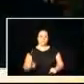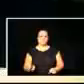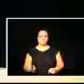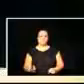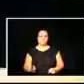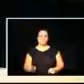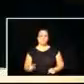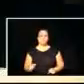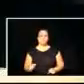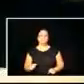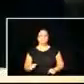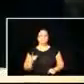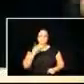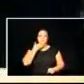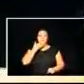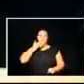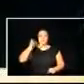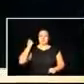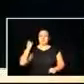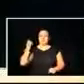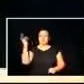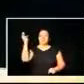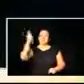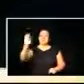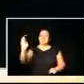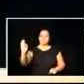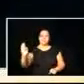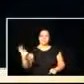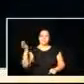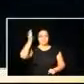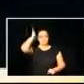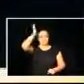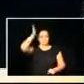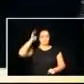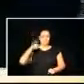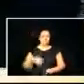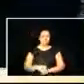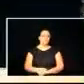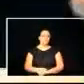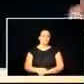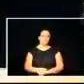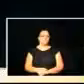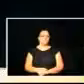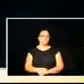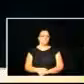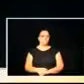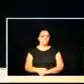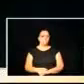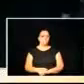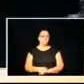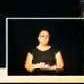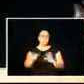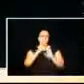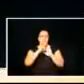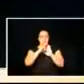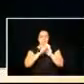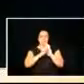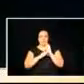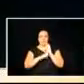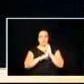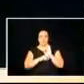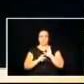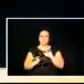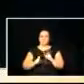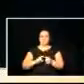Para que possa ser uma grande universidade. Então vamos realmente avaliar essa questão administrativa, a gestão como está